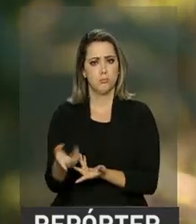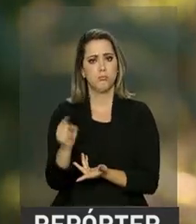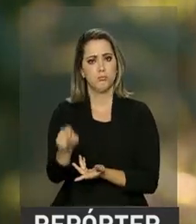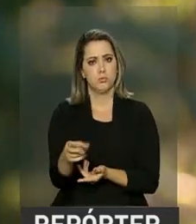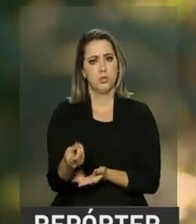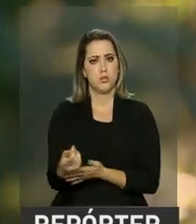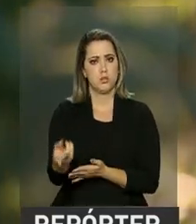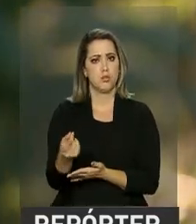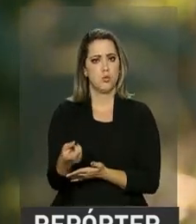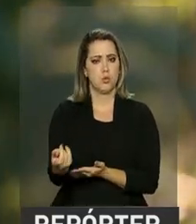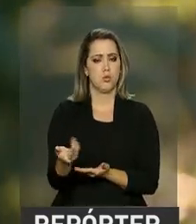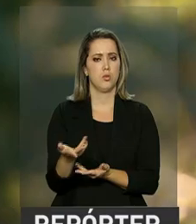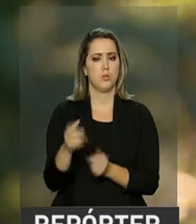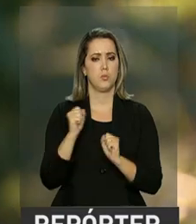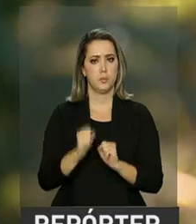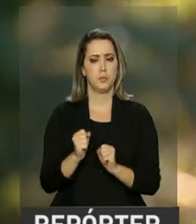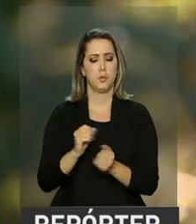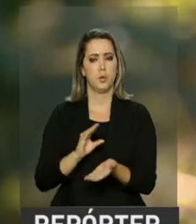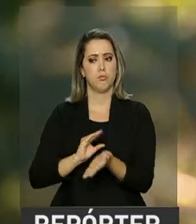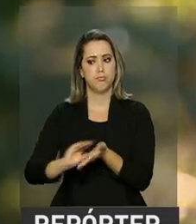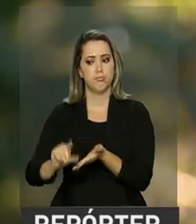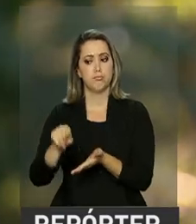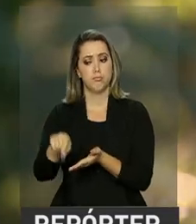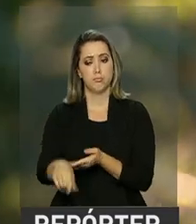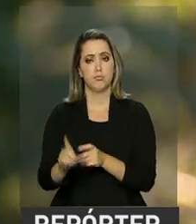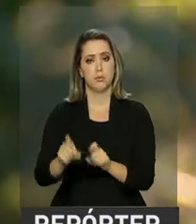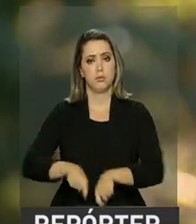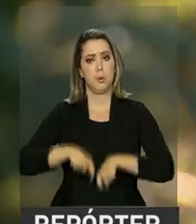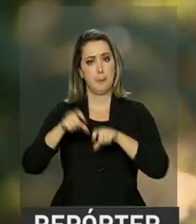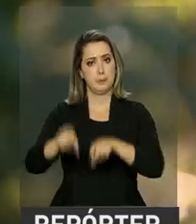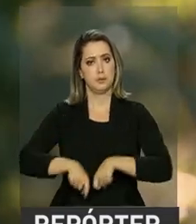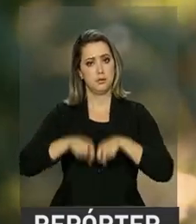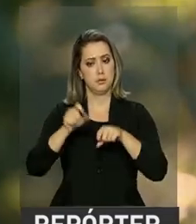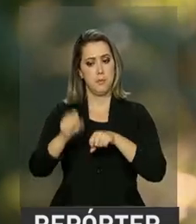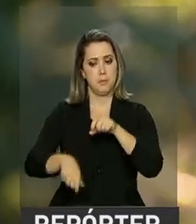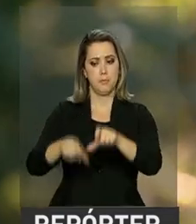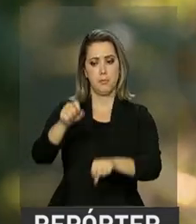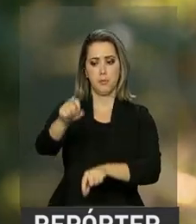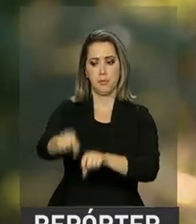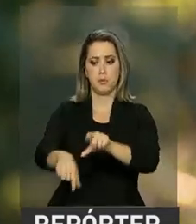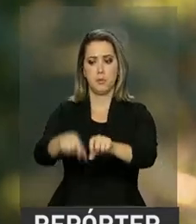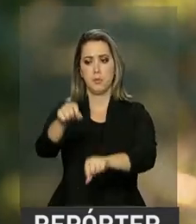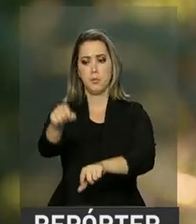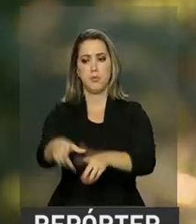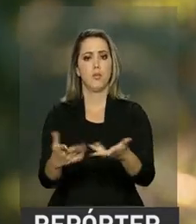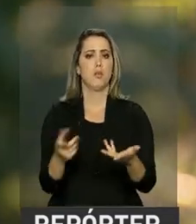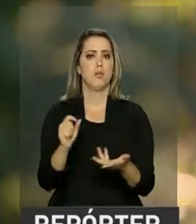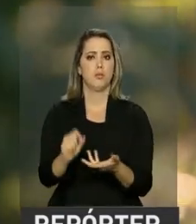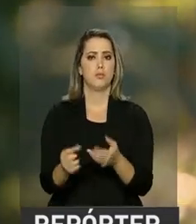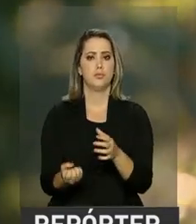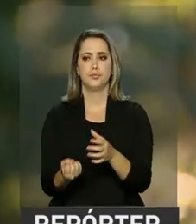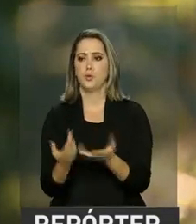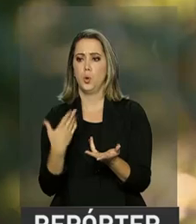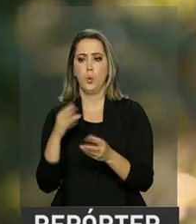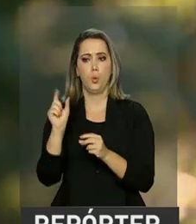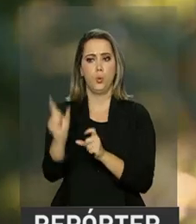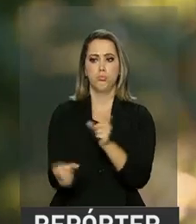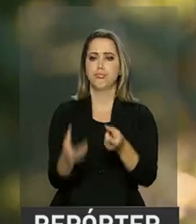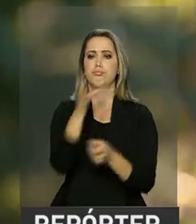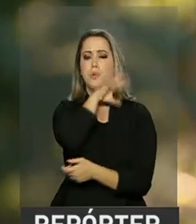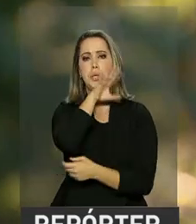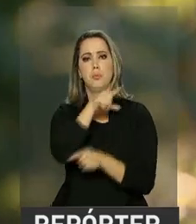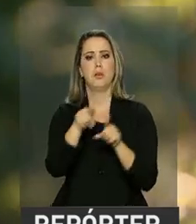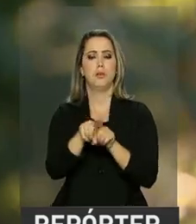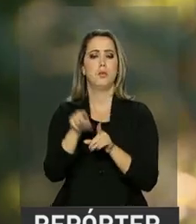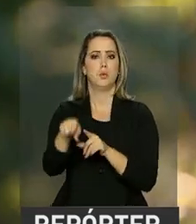desse dinheiro para poder investir custear léo que ele vai contar o que ele vai criar ea atividade